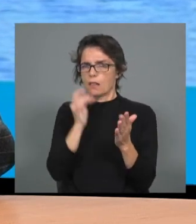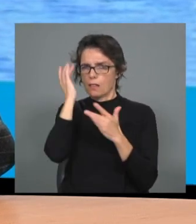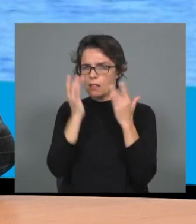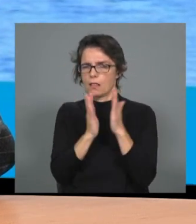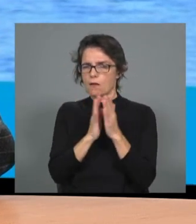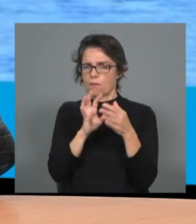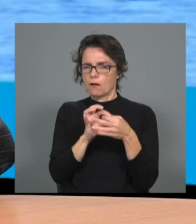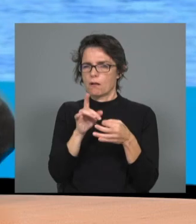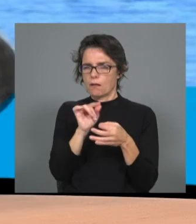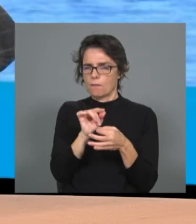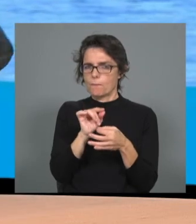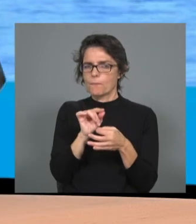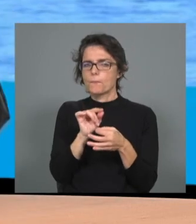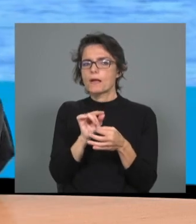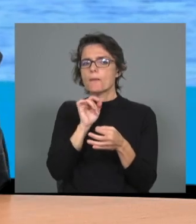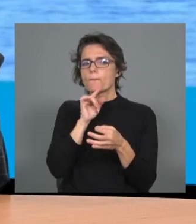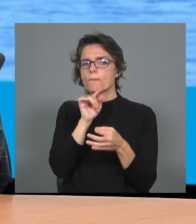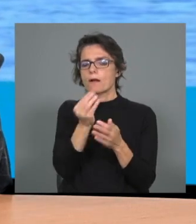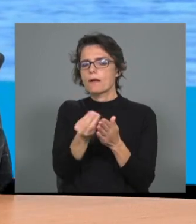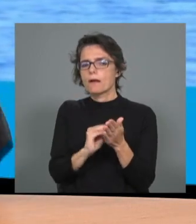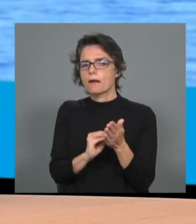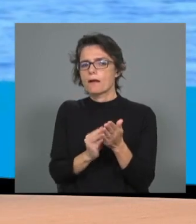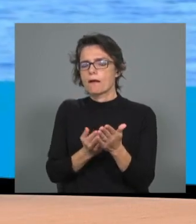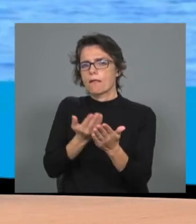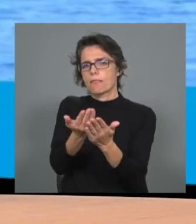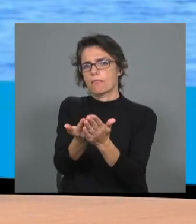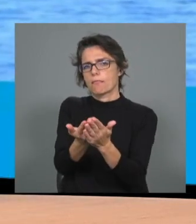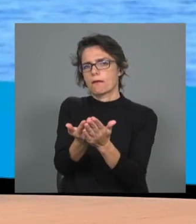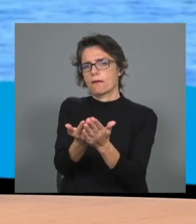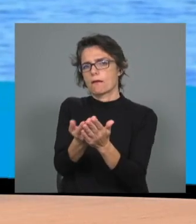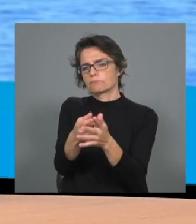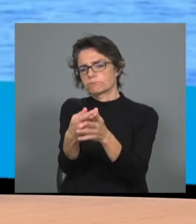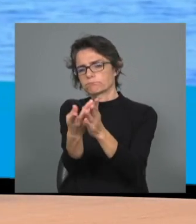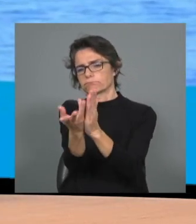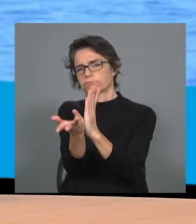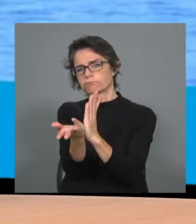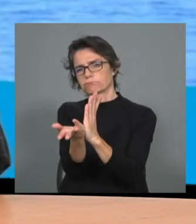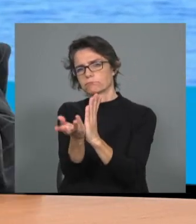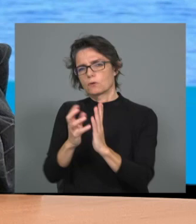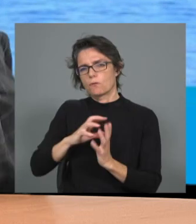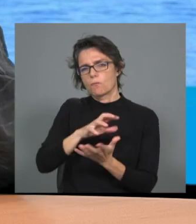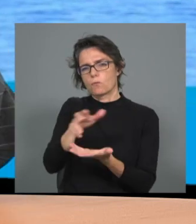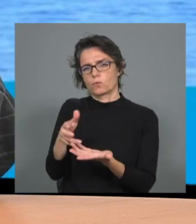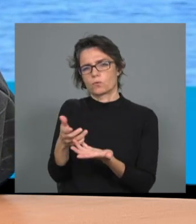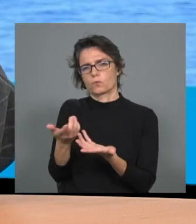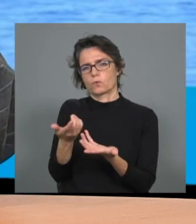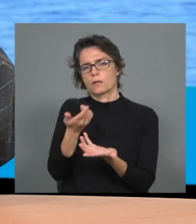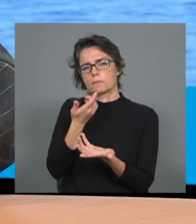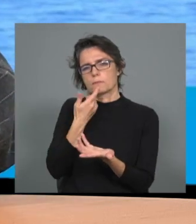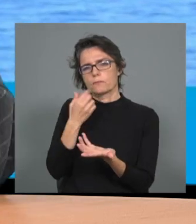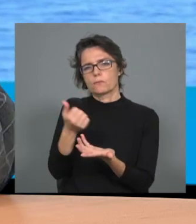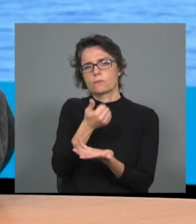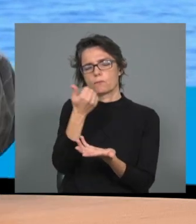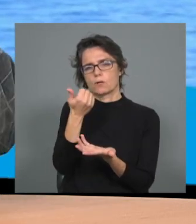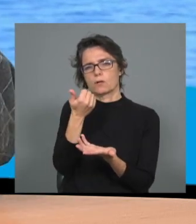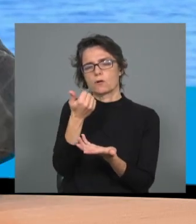é aquele que nos oferece um mundo mais abrangente, mais contextual, mais próximo da realidade que